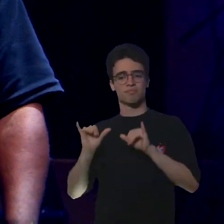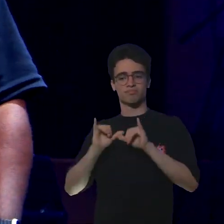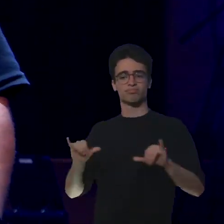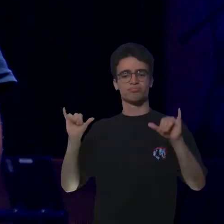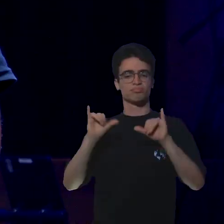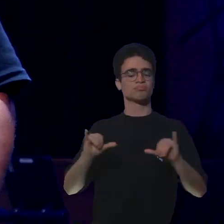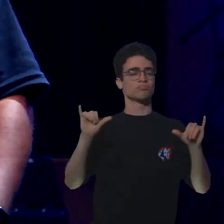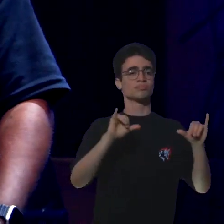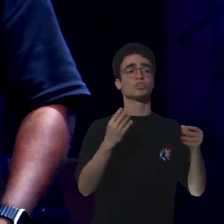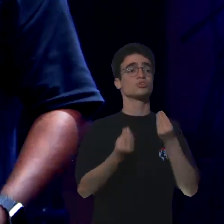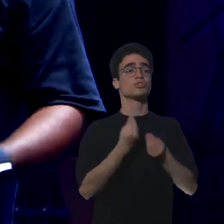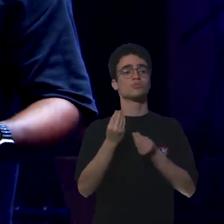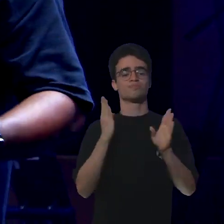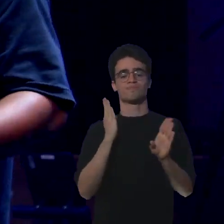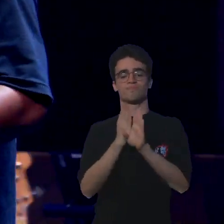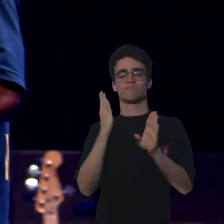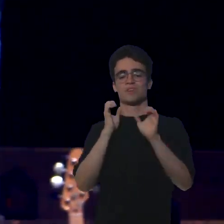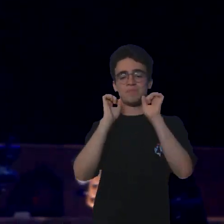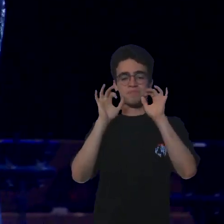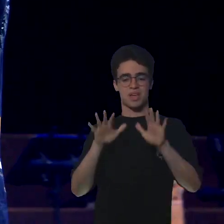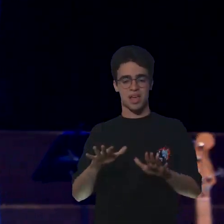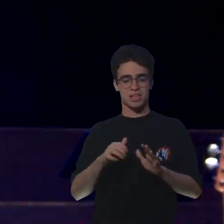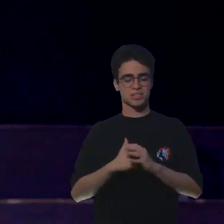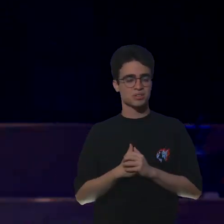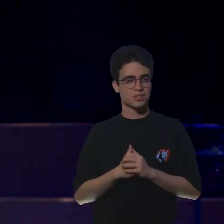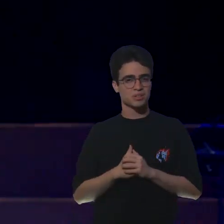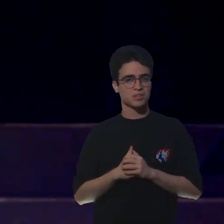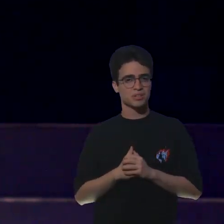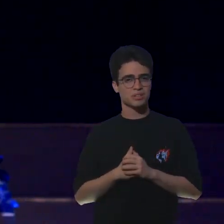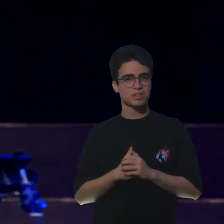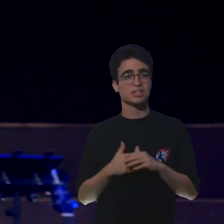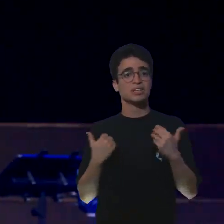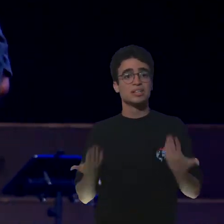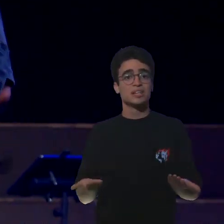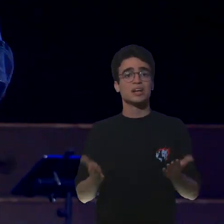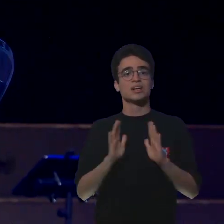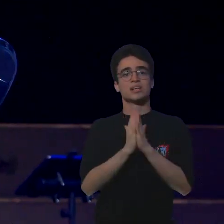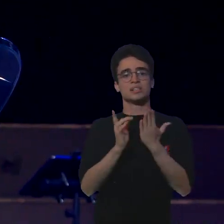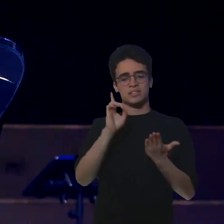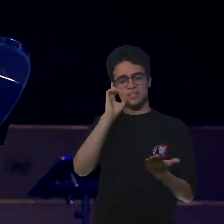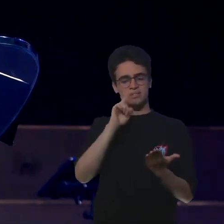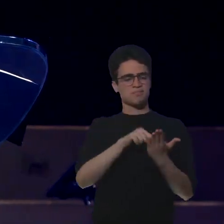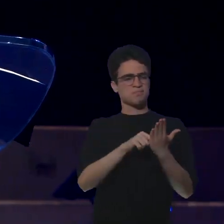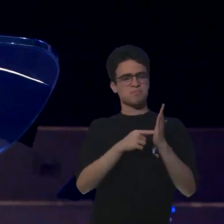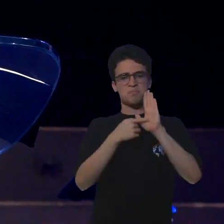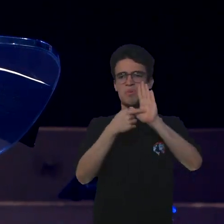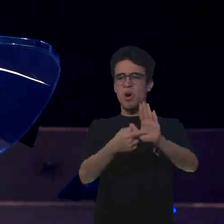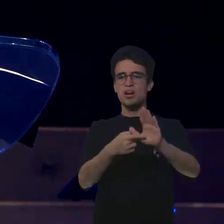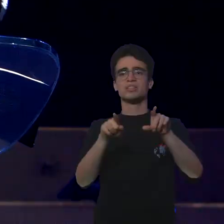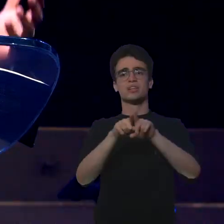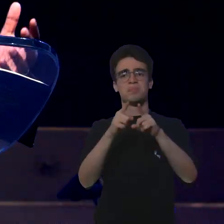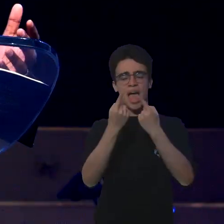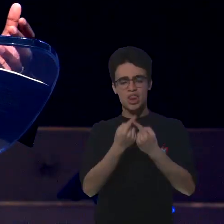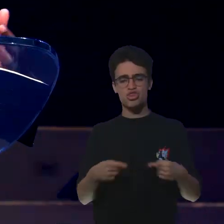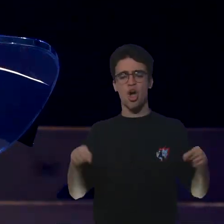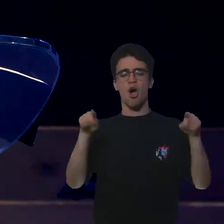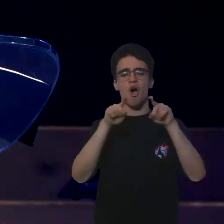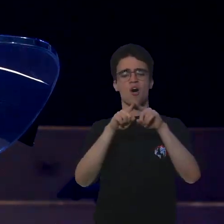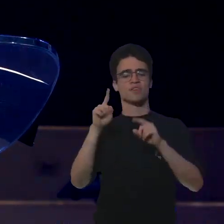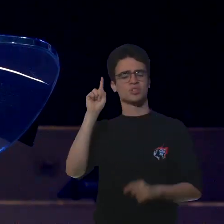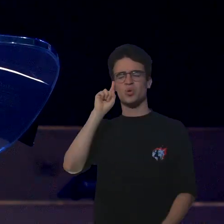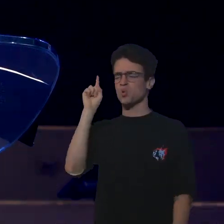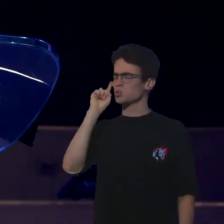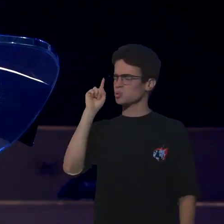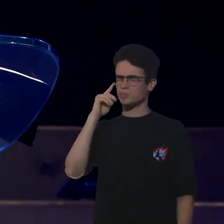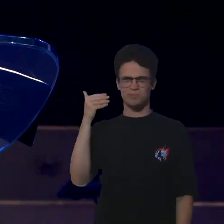das bênçãos. E foi maravilhoso, porque a palavra ela se revela, ela se renova todos os dias.